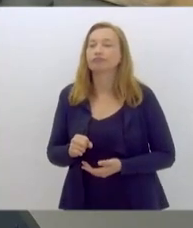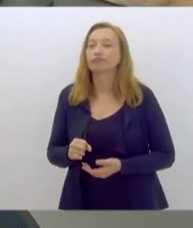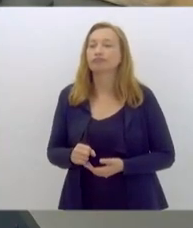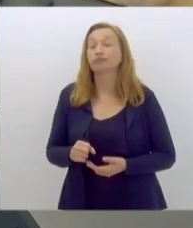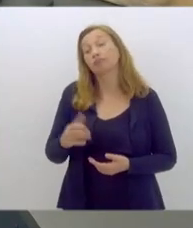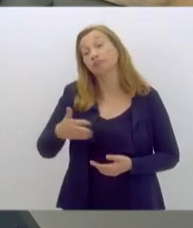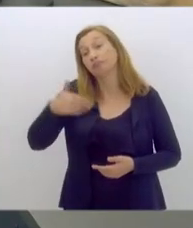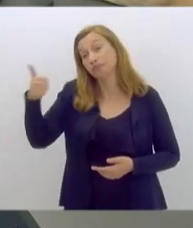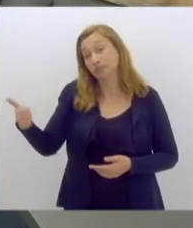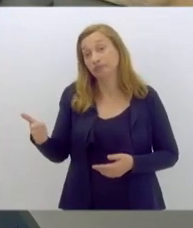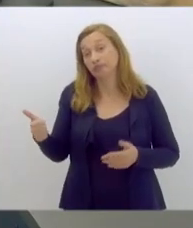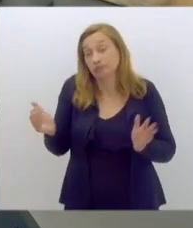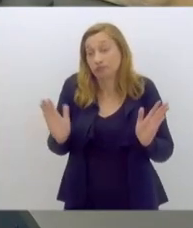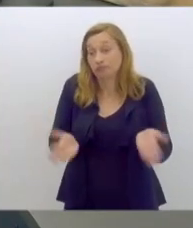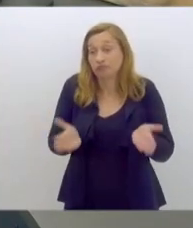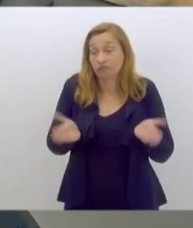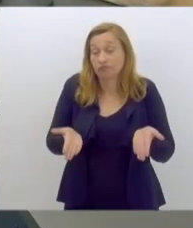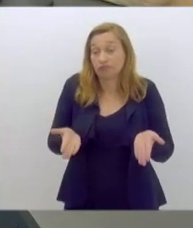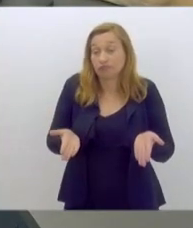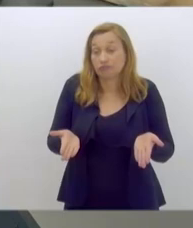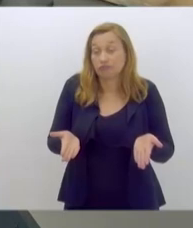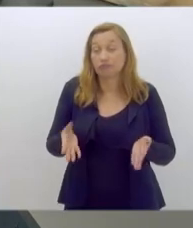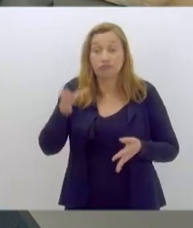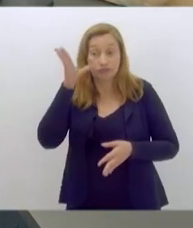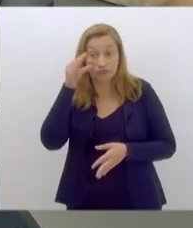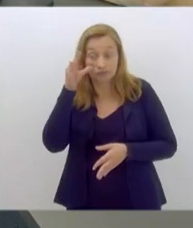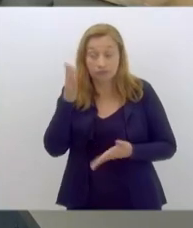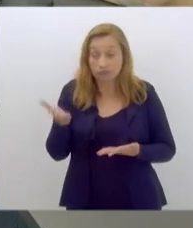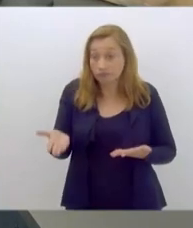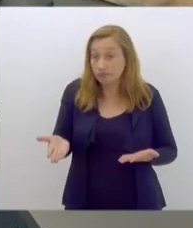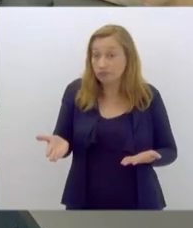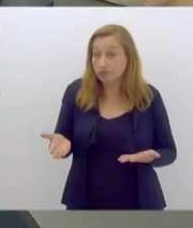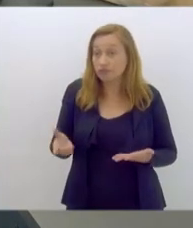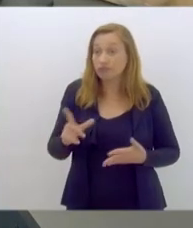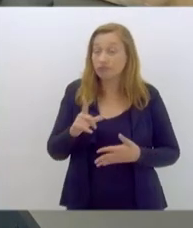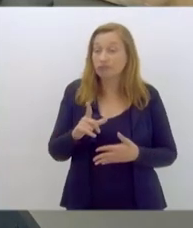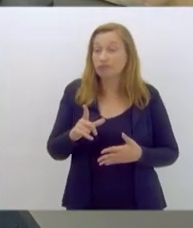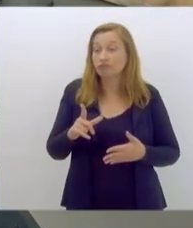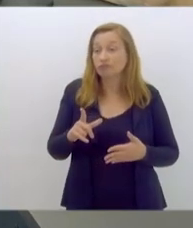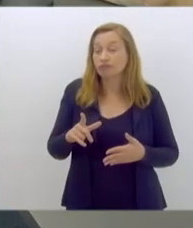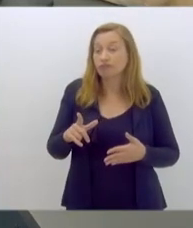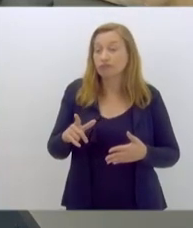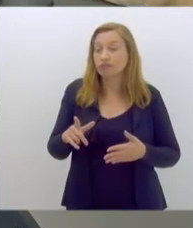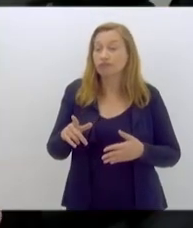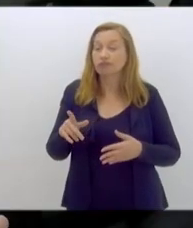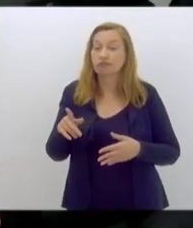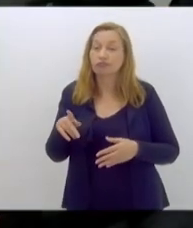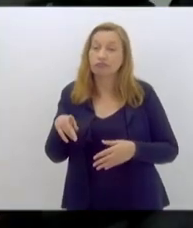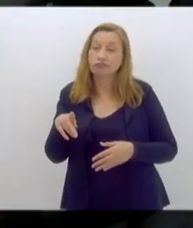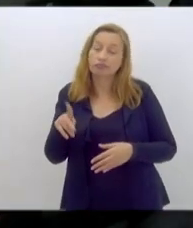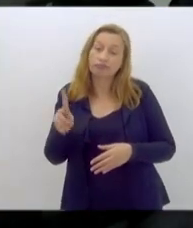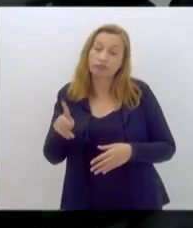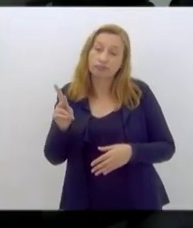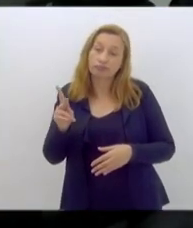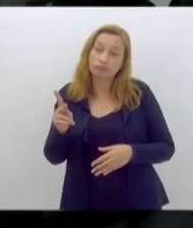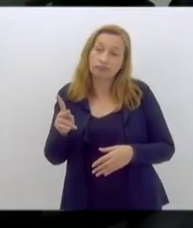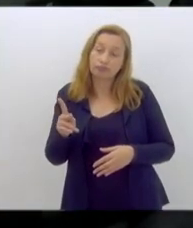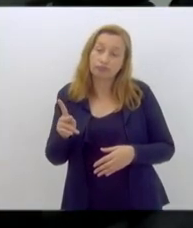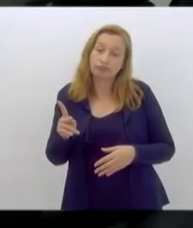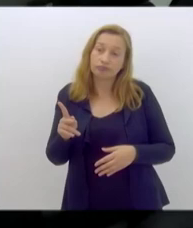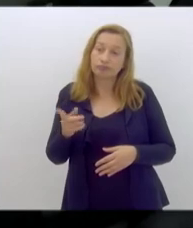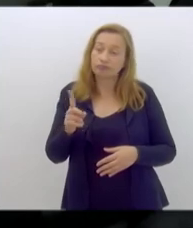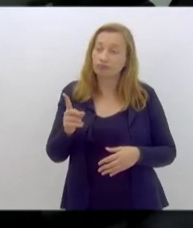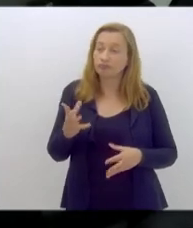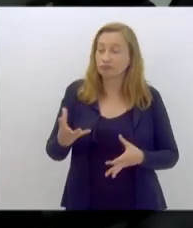do que a situação que temos hoje quando o que nos interessa no destino está na origem e o que nos interessa na origem